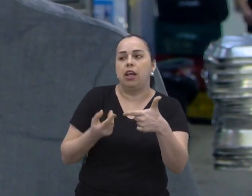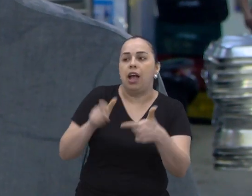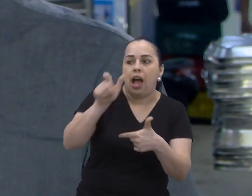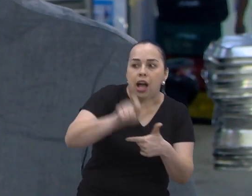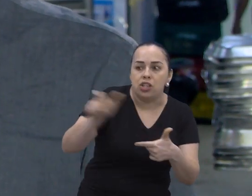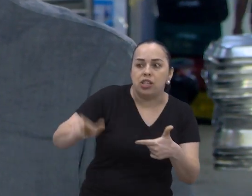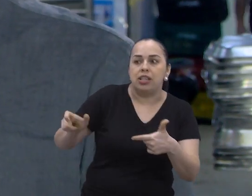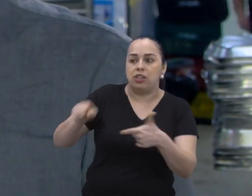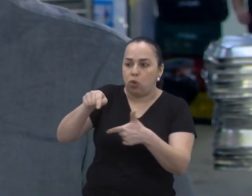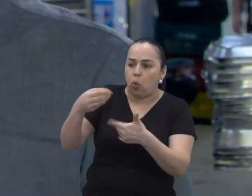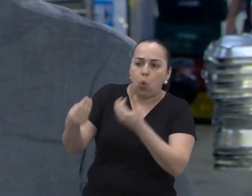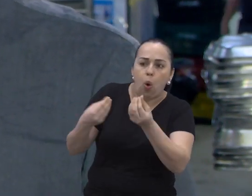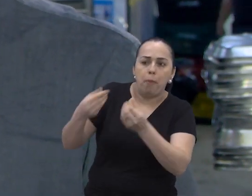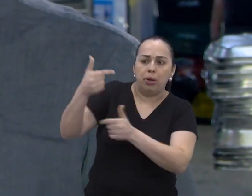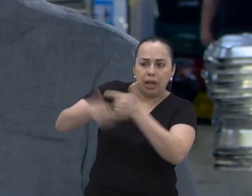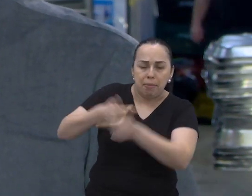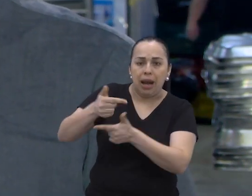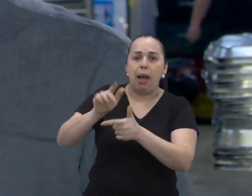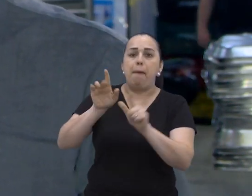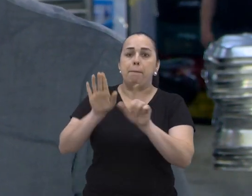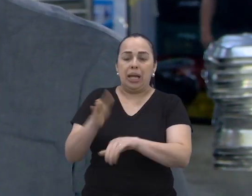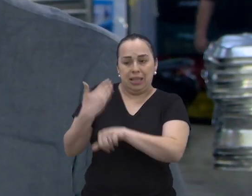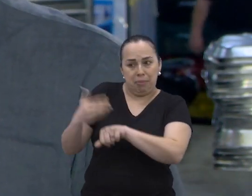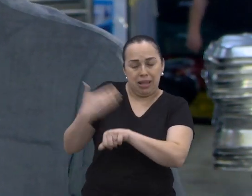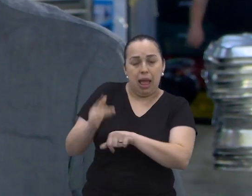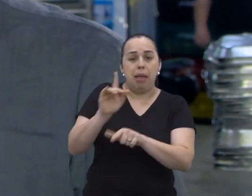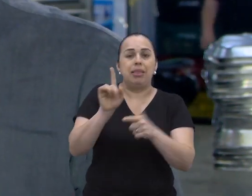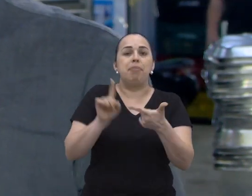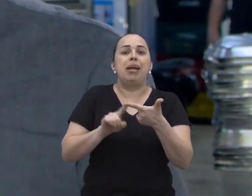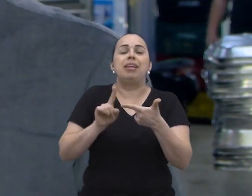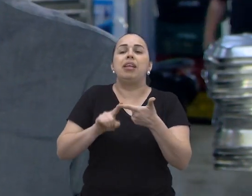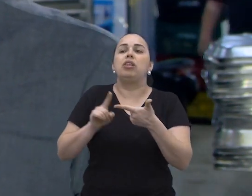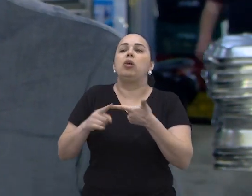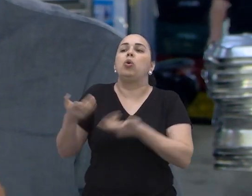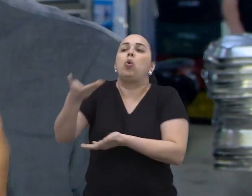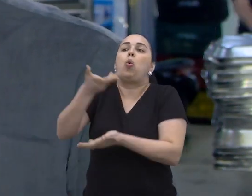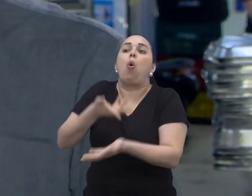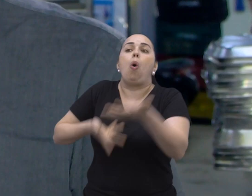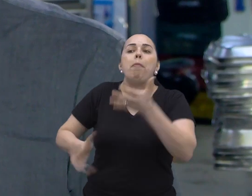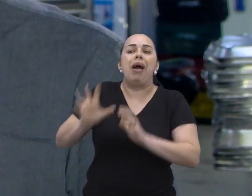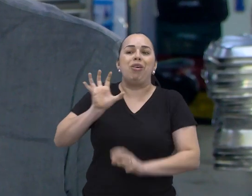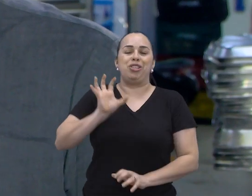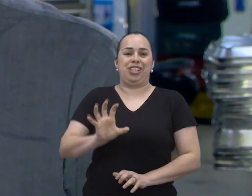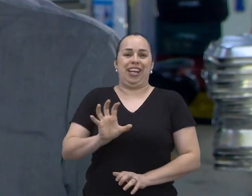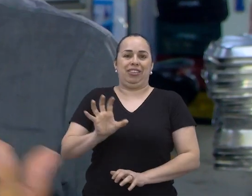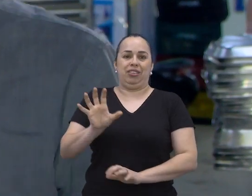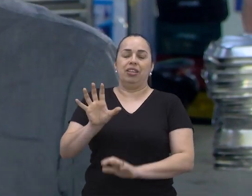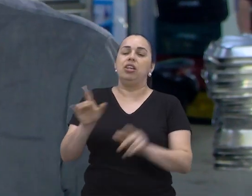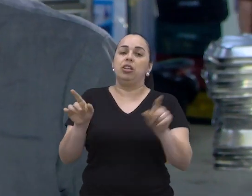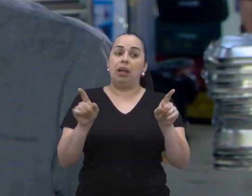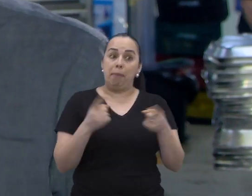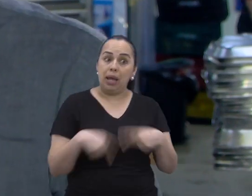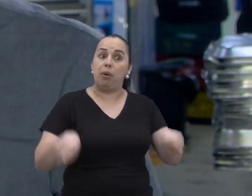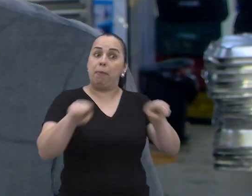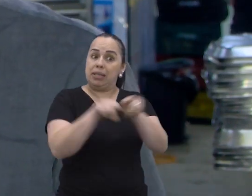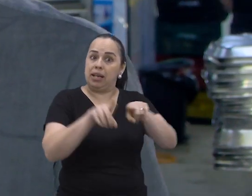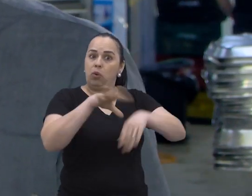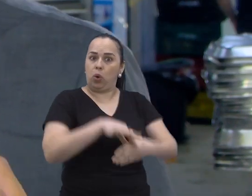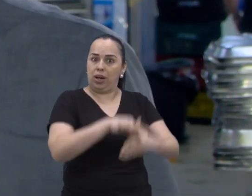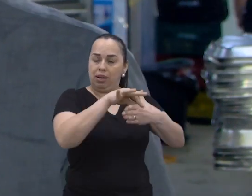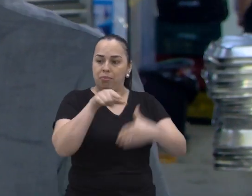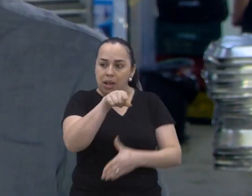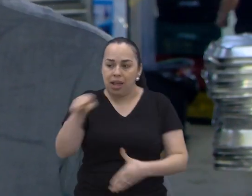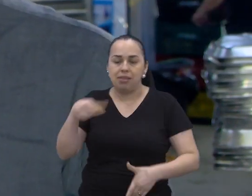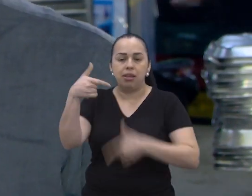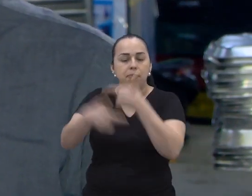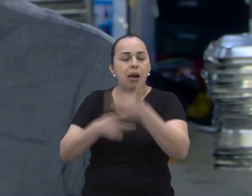só o colaborador na execução das suas tarefas com treinamento, mas desenvolver também o clima organizacional junto com a nossa liderança para